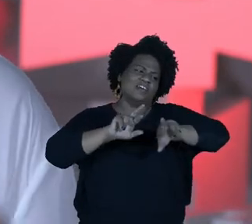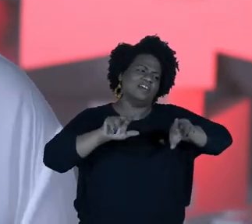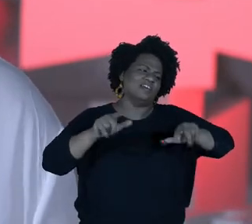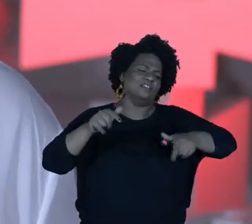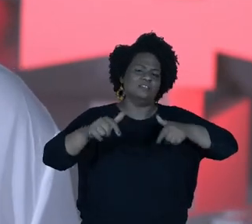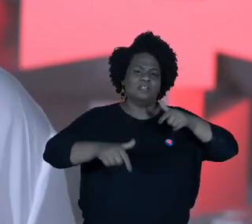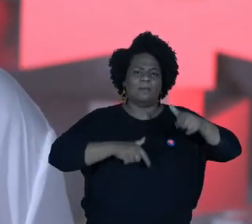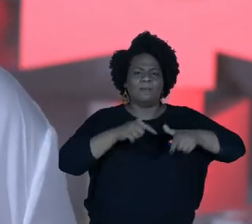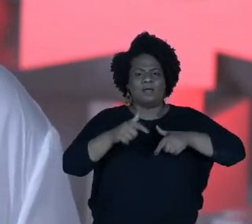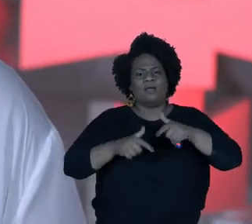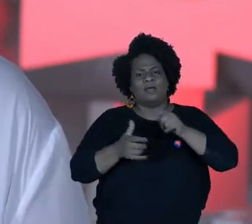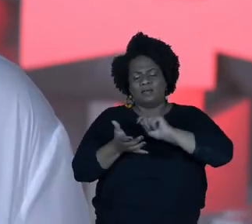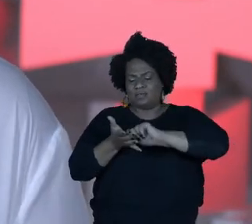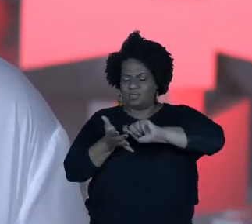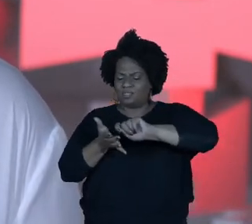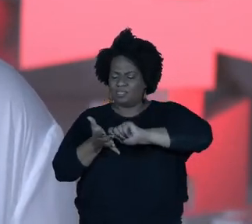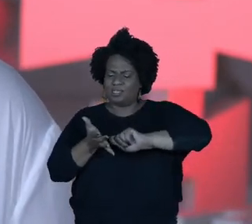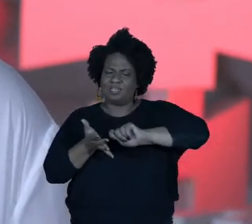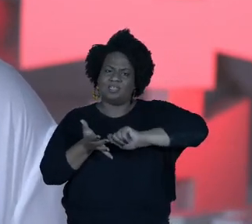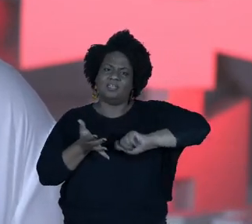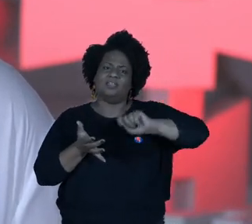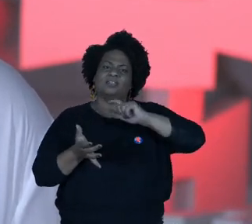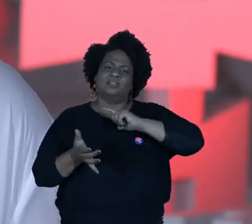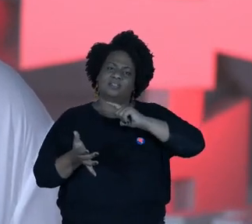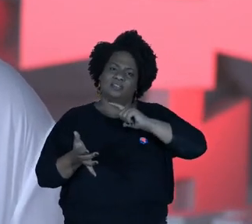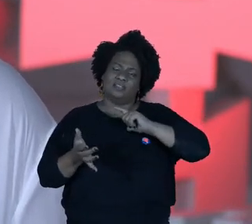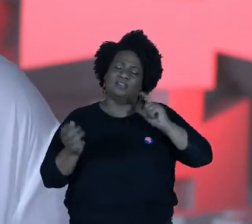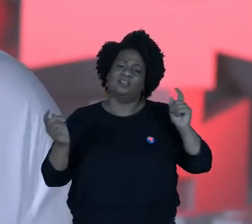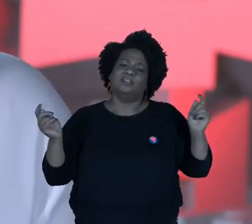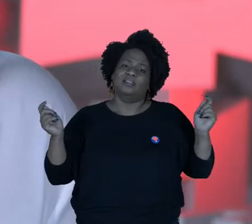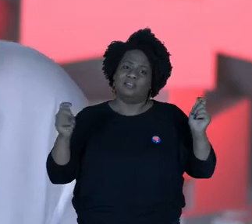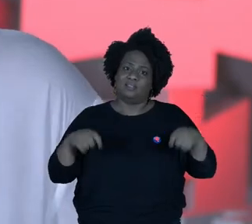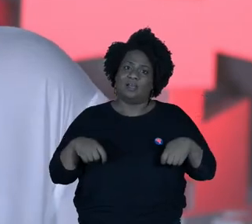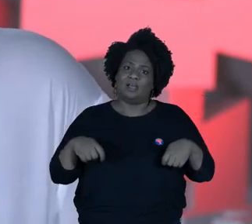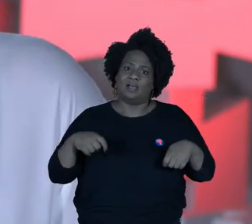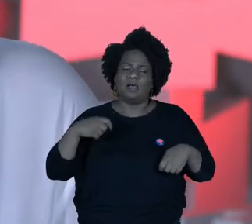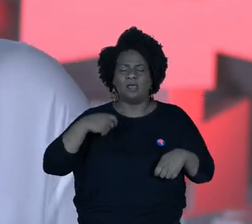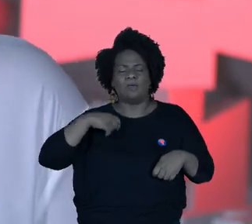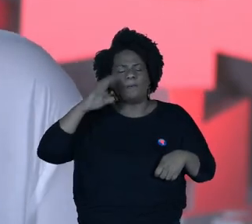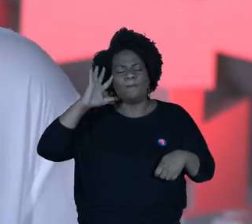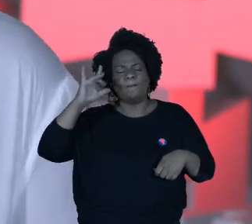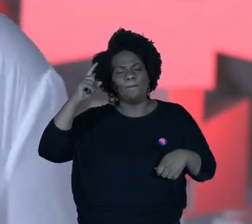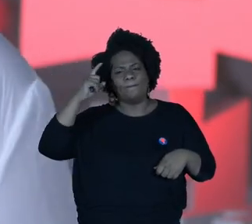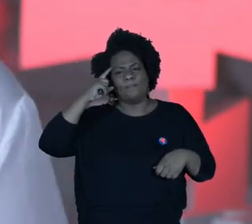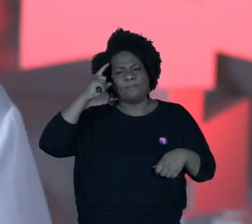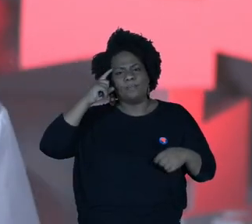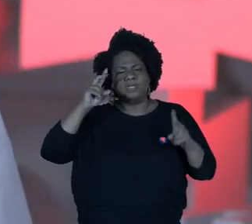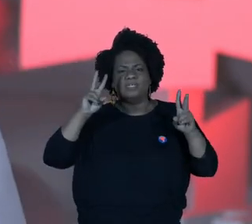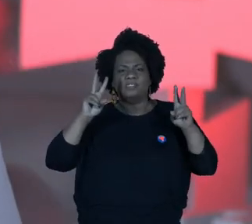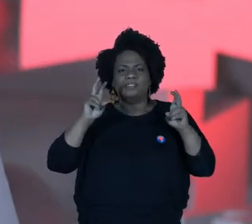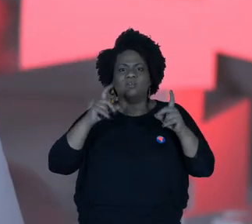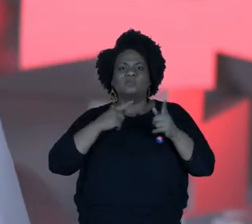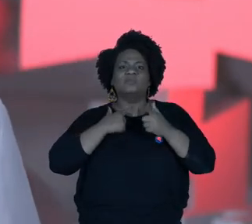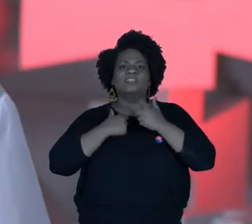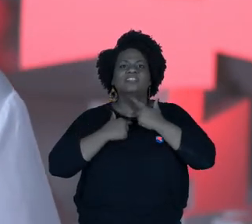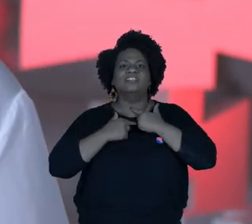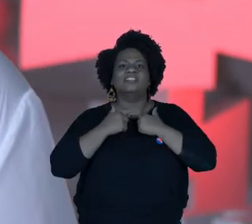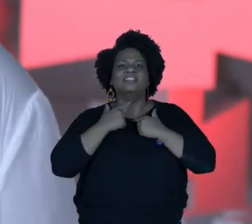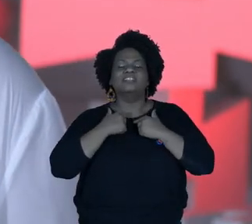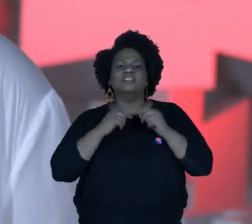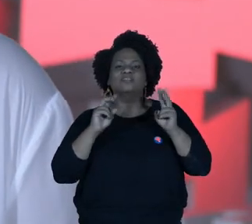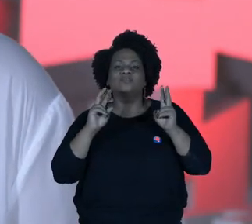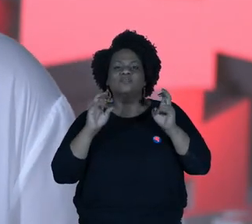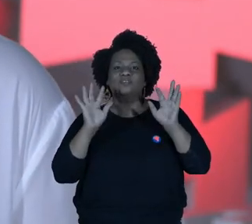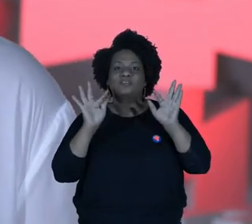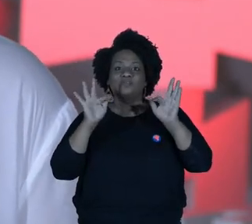coisas escritas, né? E eu pensei muito nessa questão do desejo para finalizar